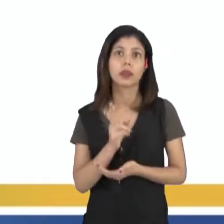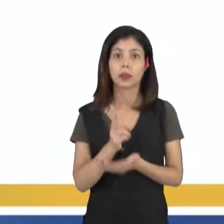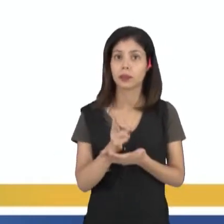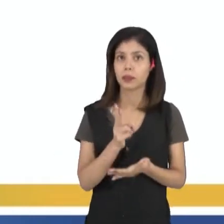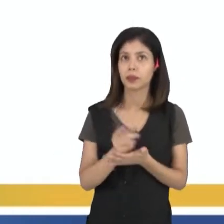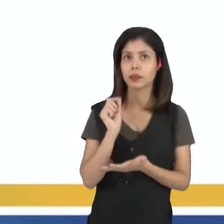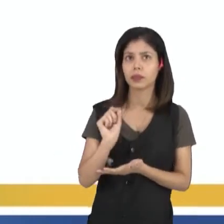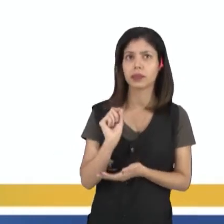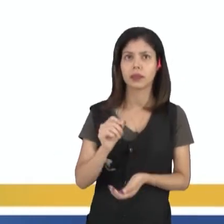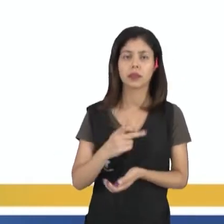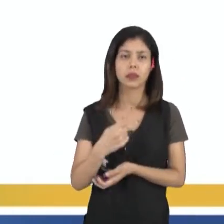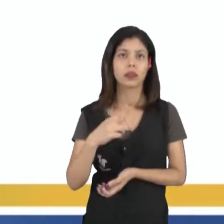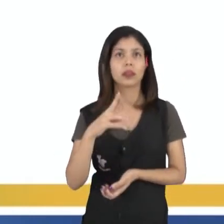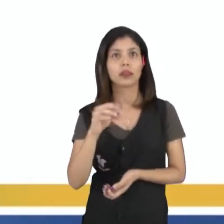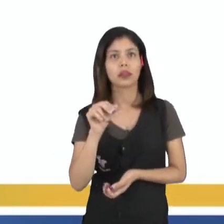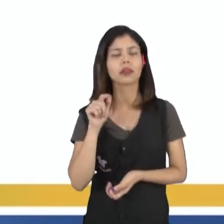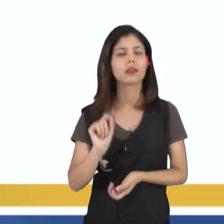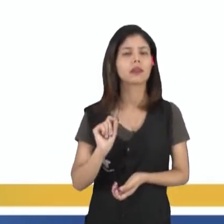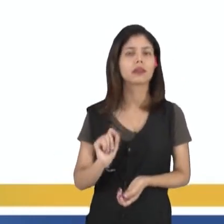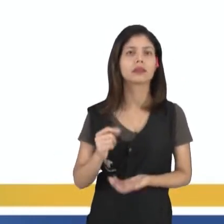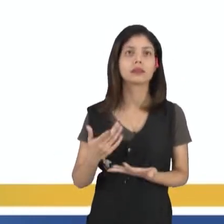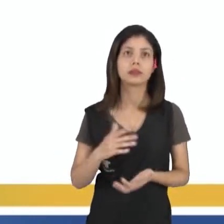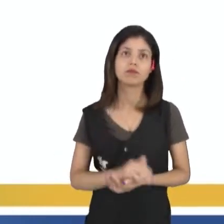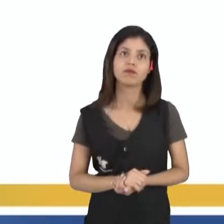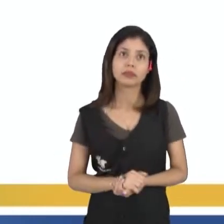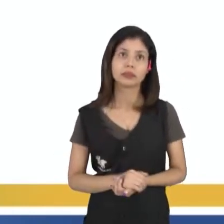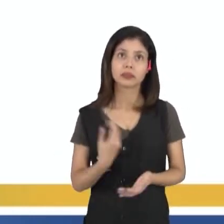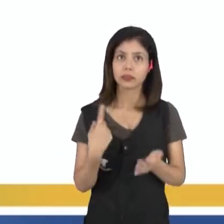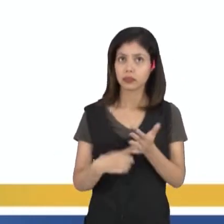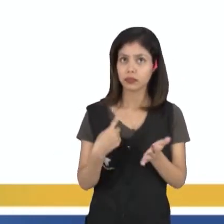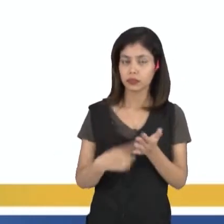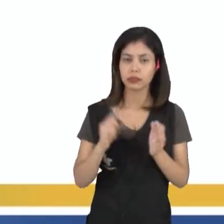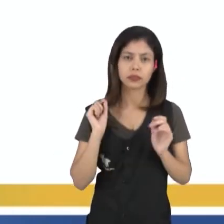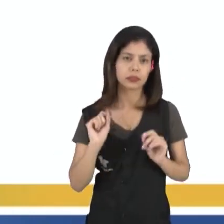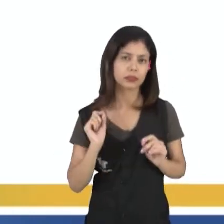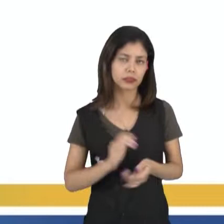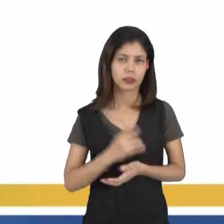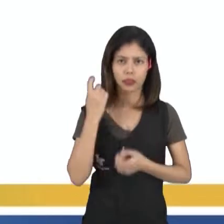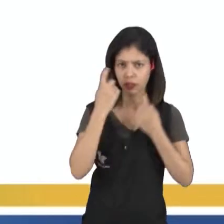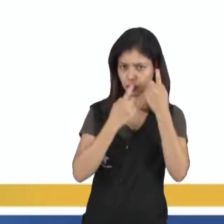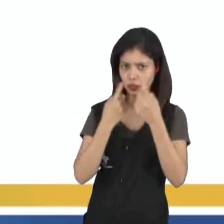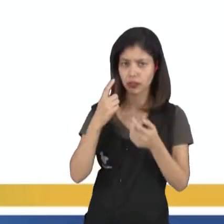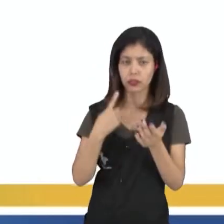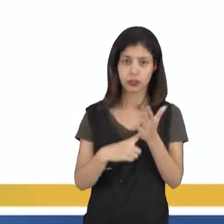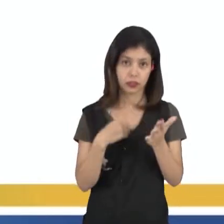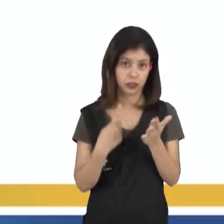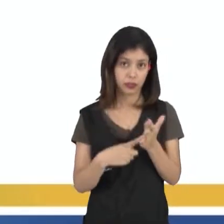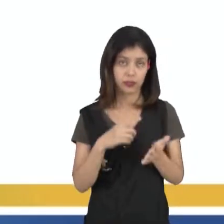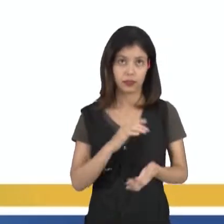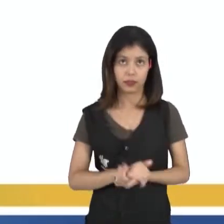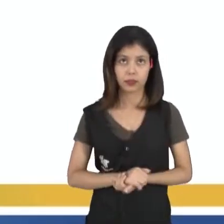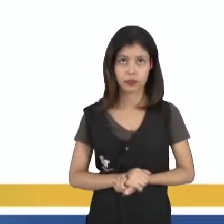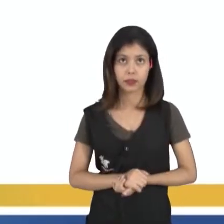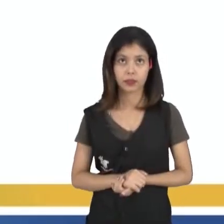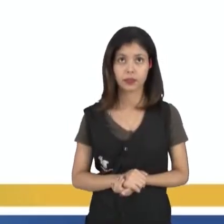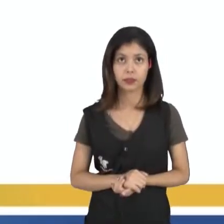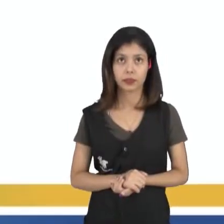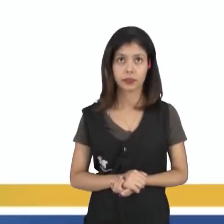mesmo que, posto que, tá? Condicional, para expressar uma